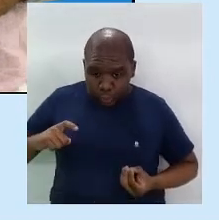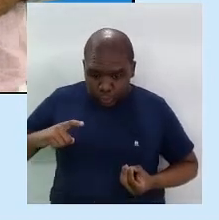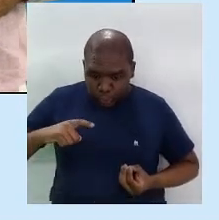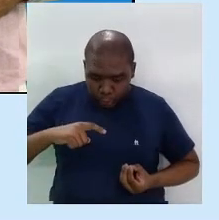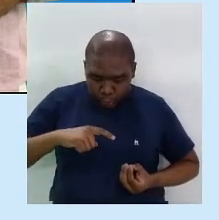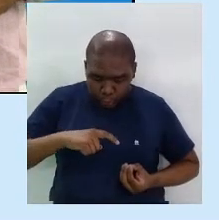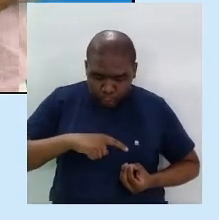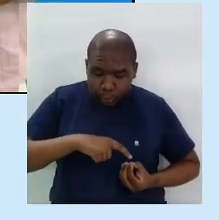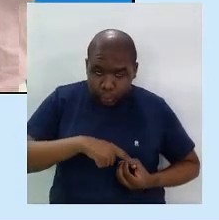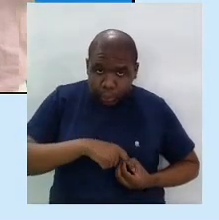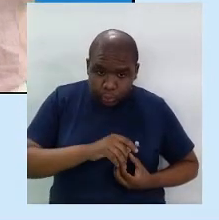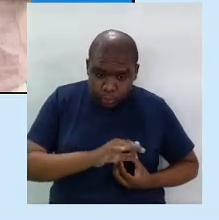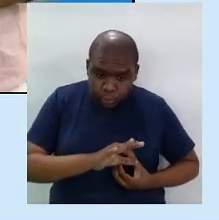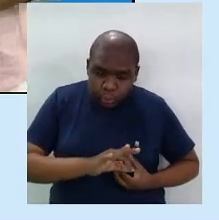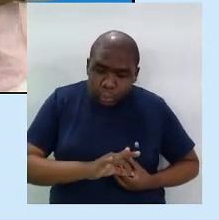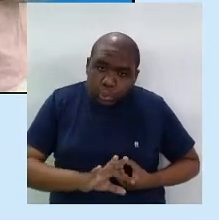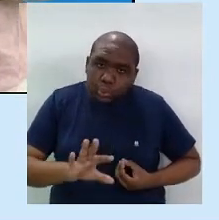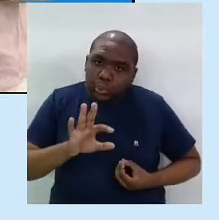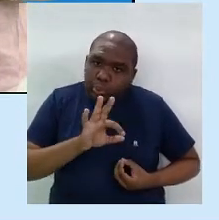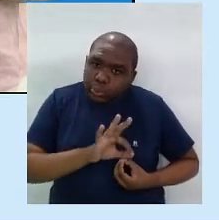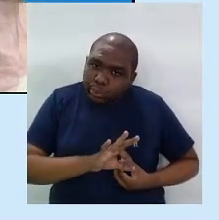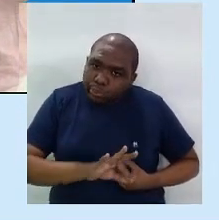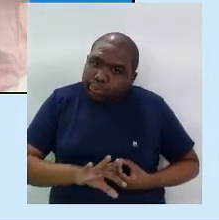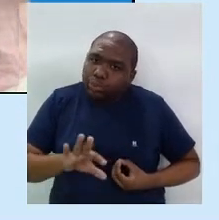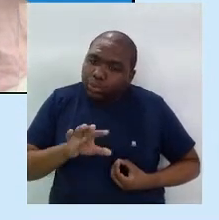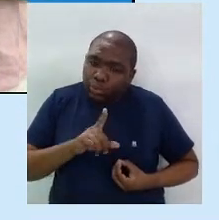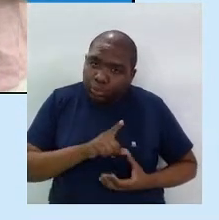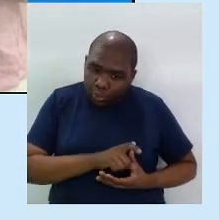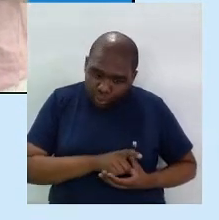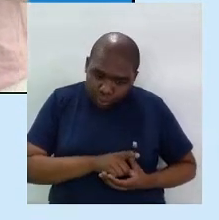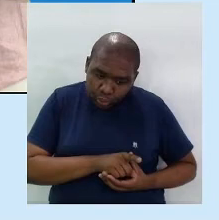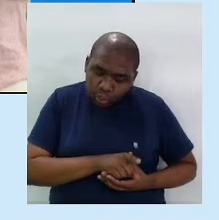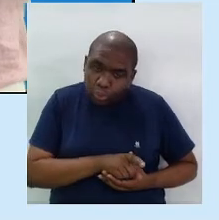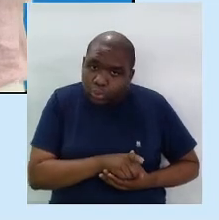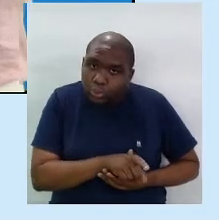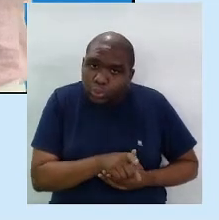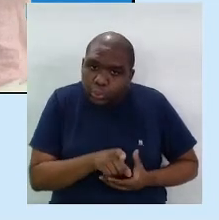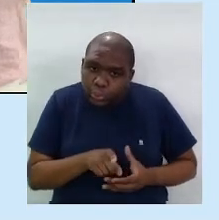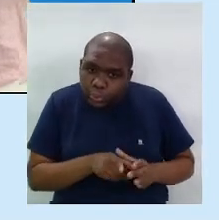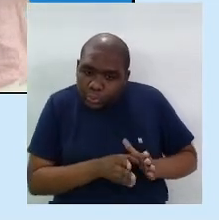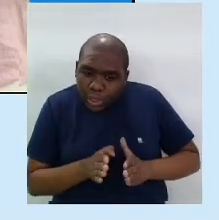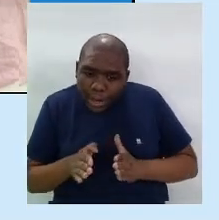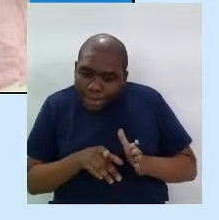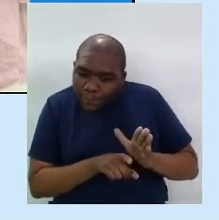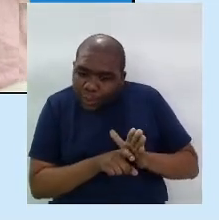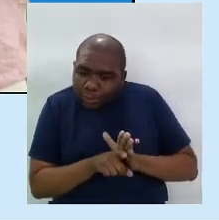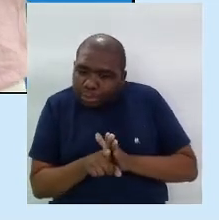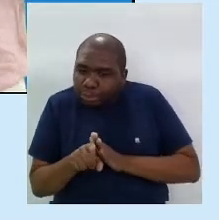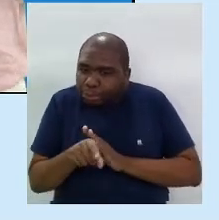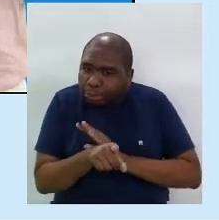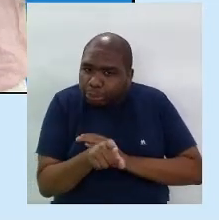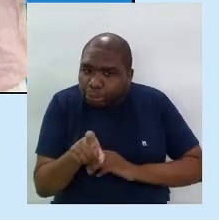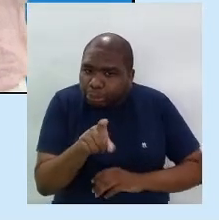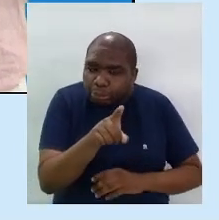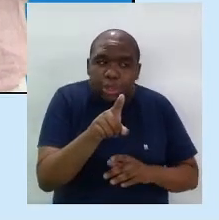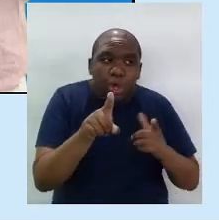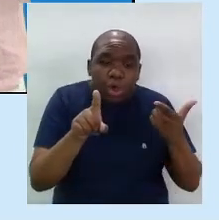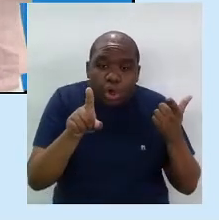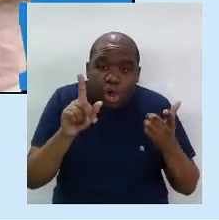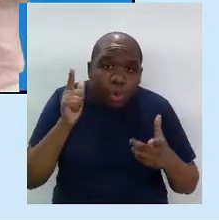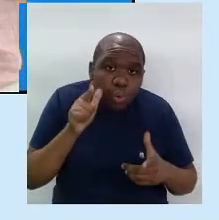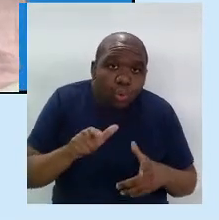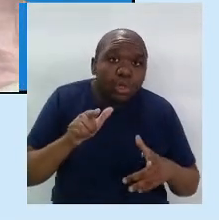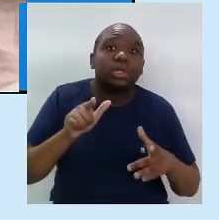ele vai ser liberado, né, pelo ovário, então o espermatozoide ele vai percorrer aquele caminho todinho,